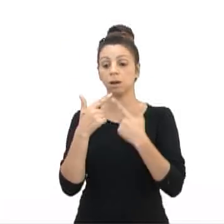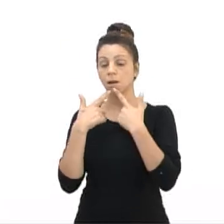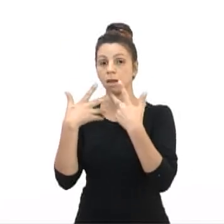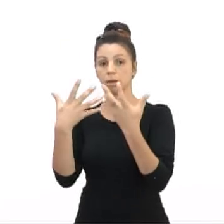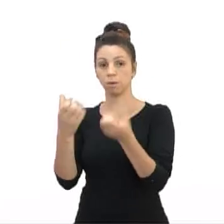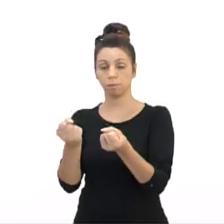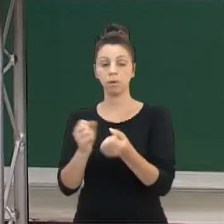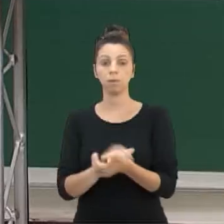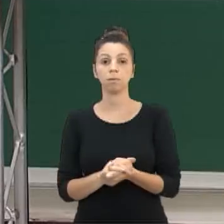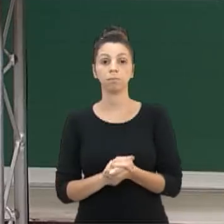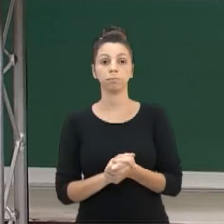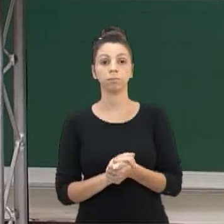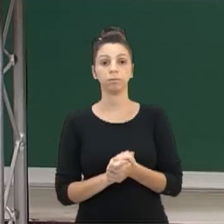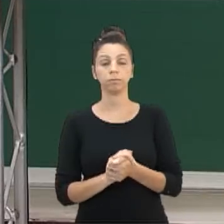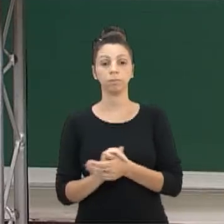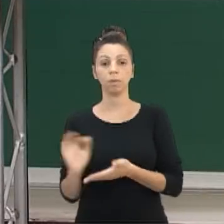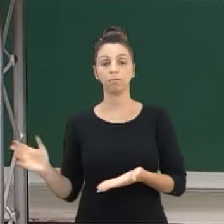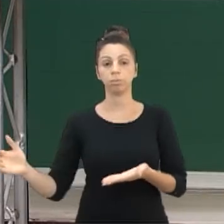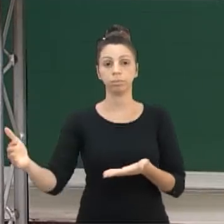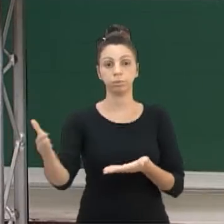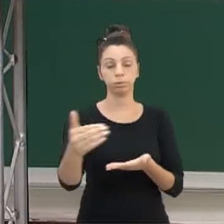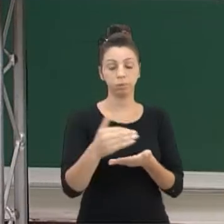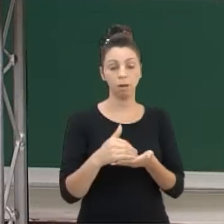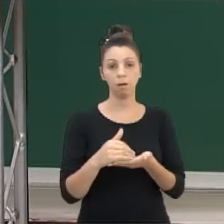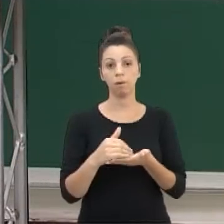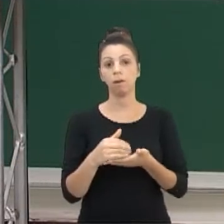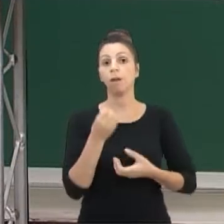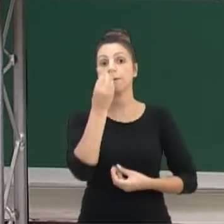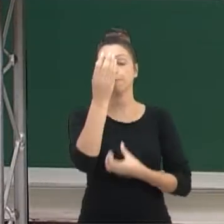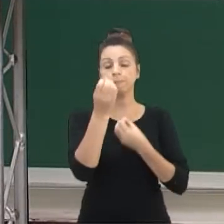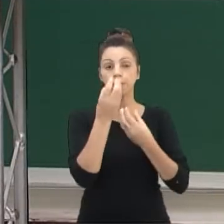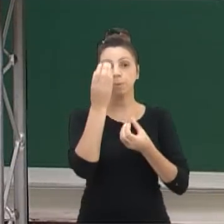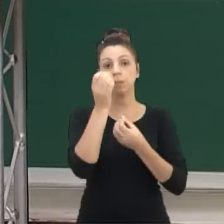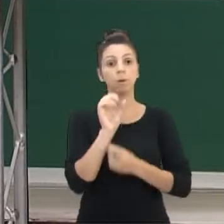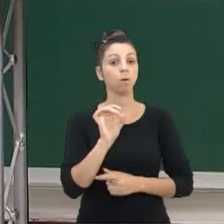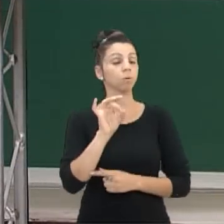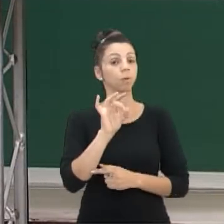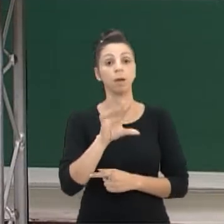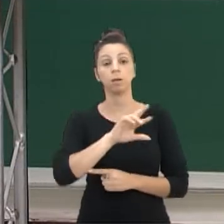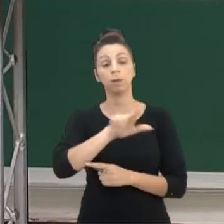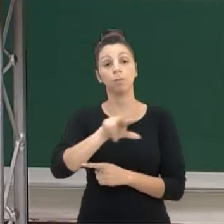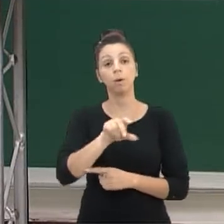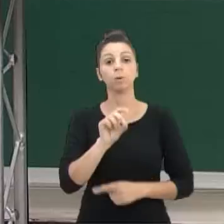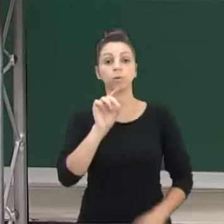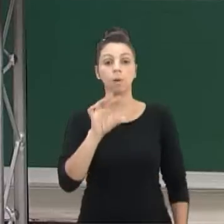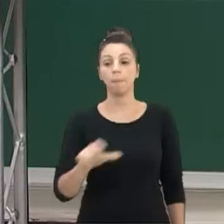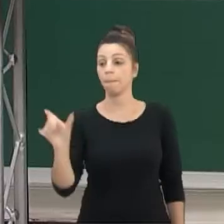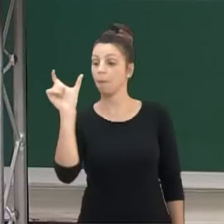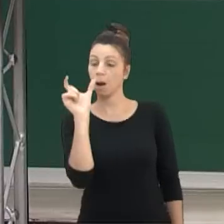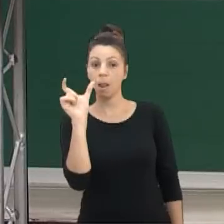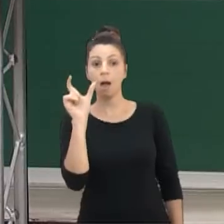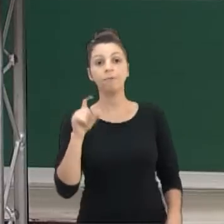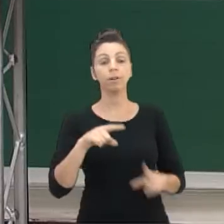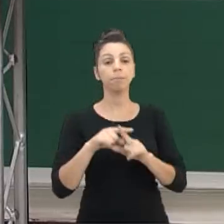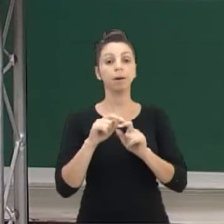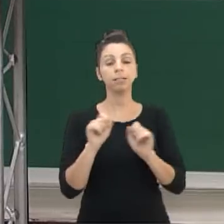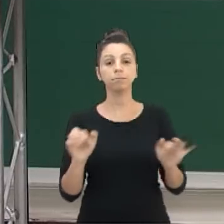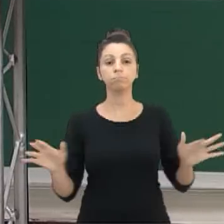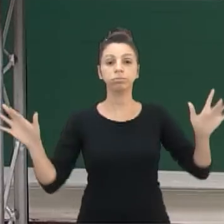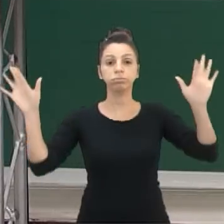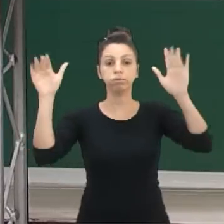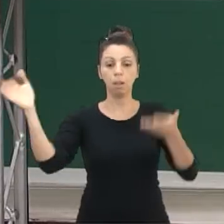que estão além das palavras, além do discurso que está ali explicitado, né, num gênero